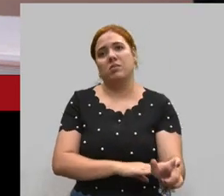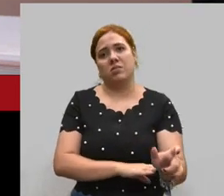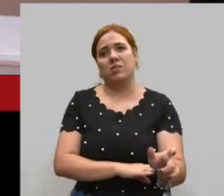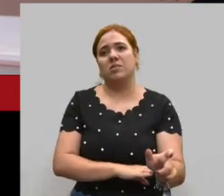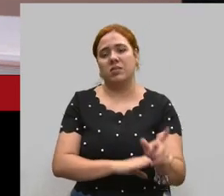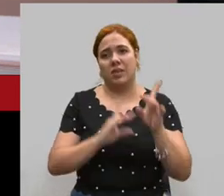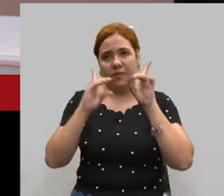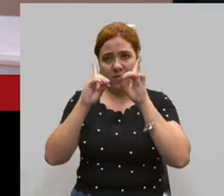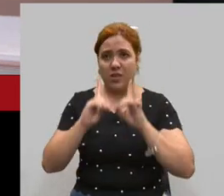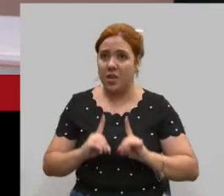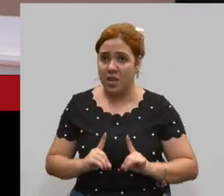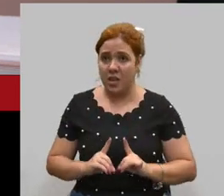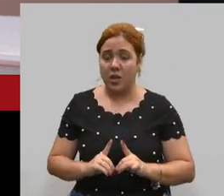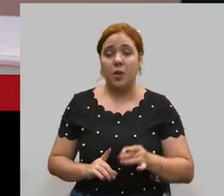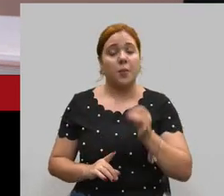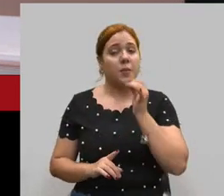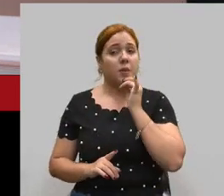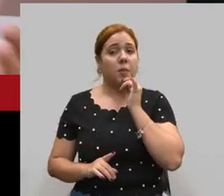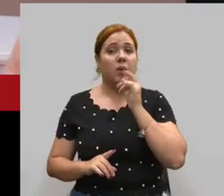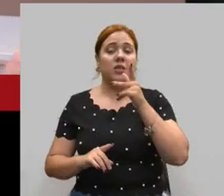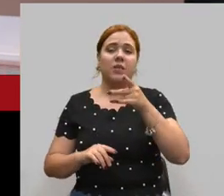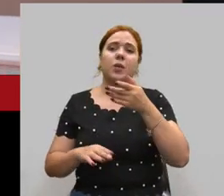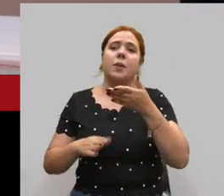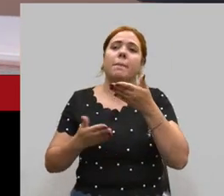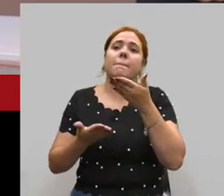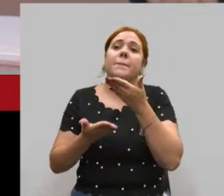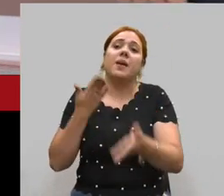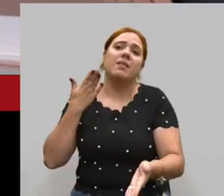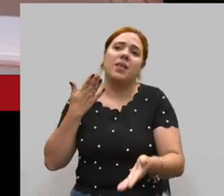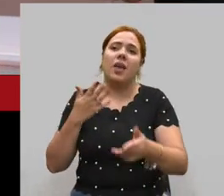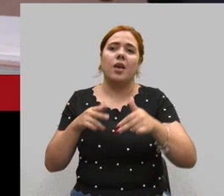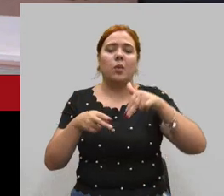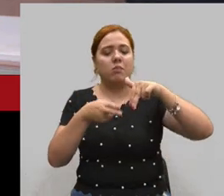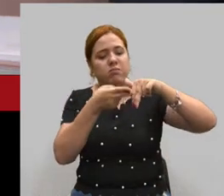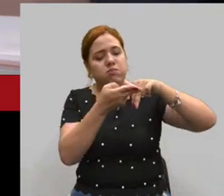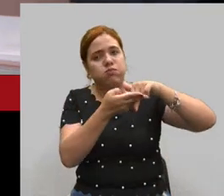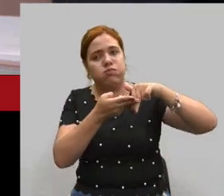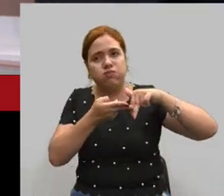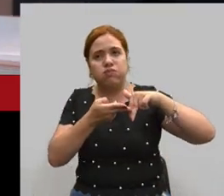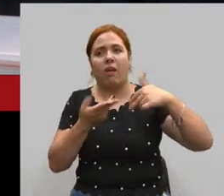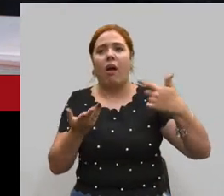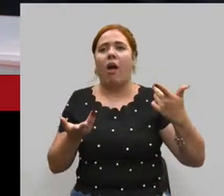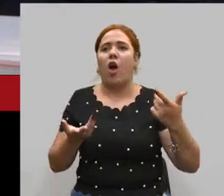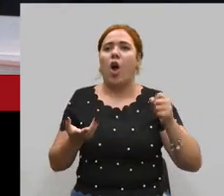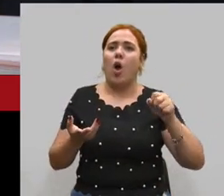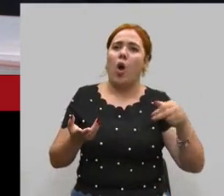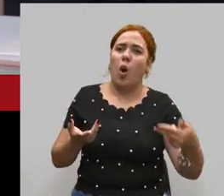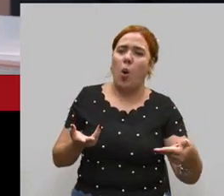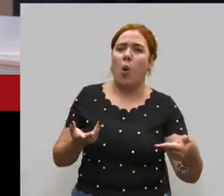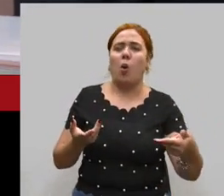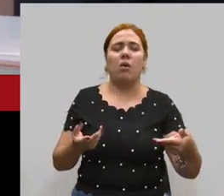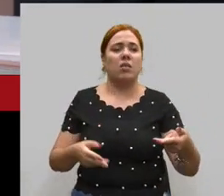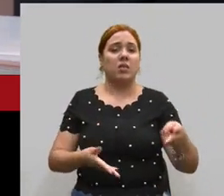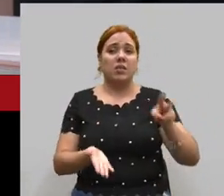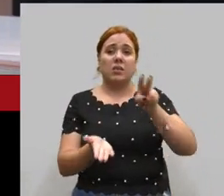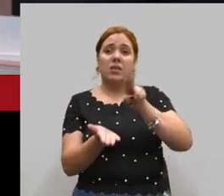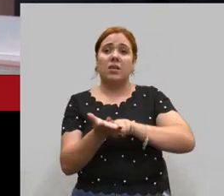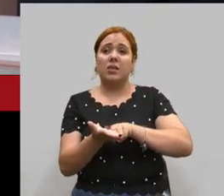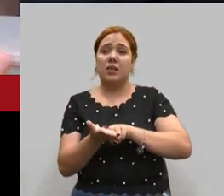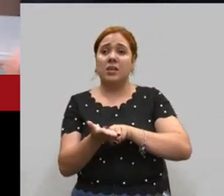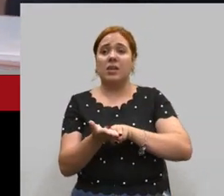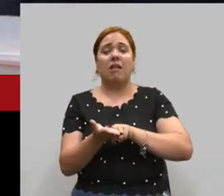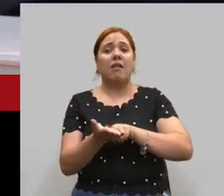com pessoas que se amputaram por qualquer motivo que seja que ficaram acamadas não pela amputação e sim pela